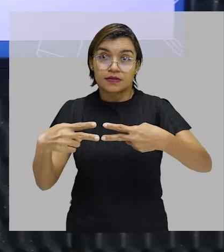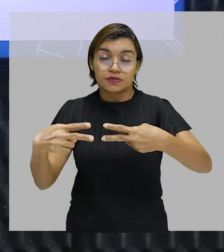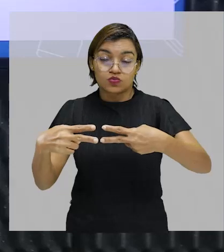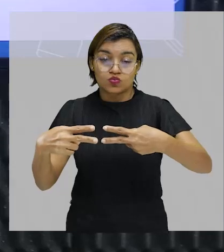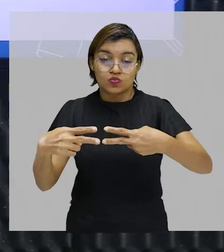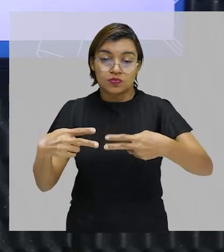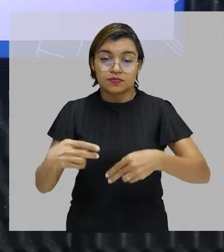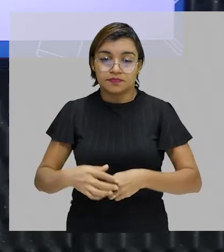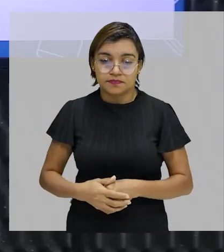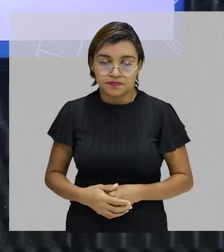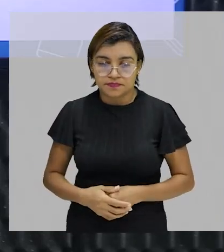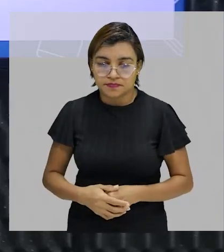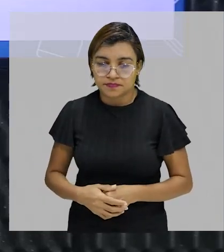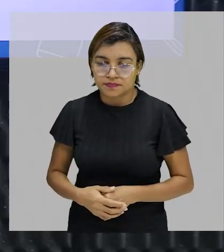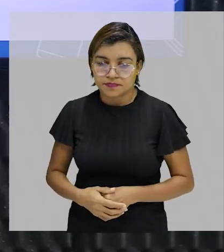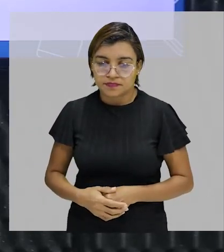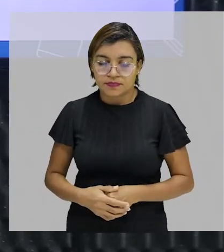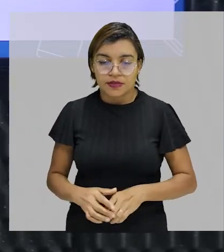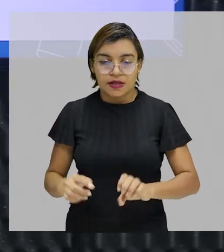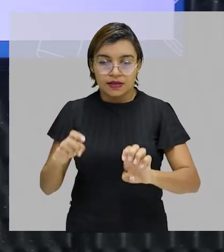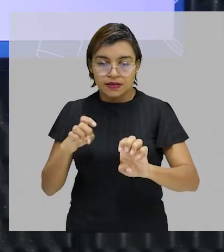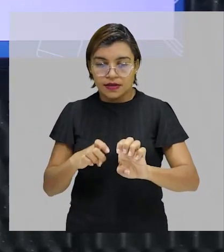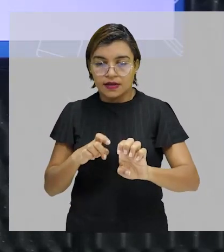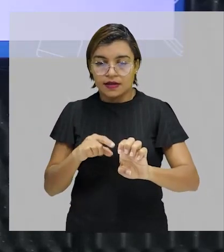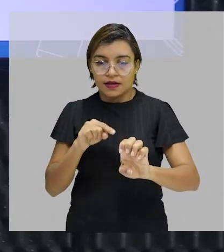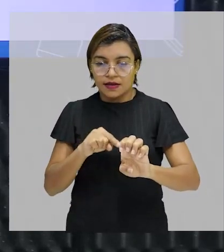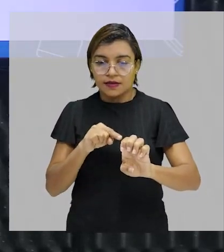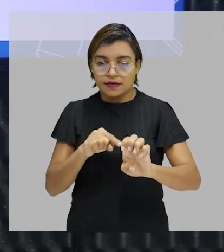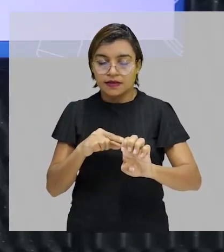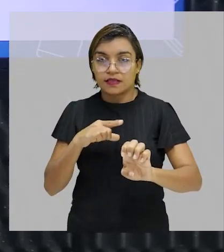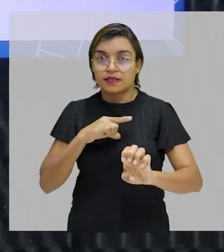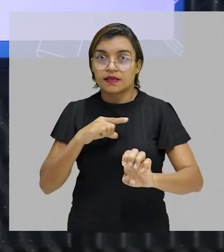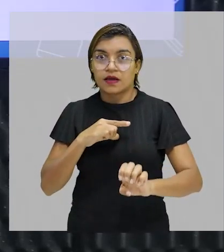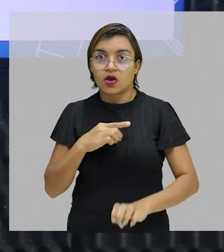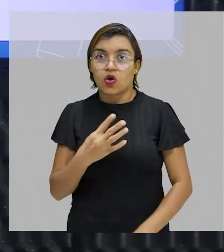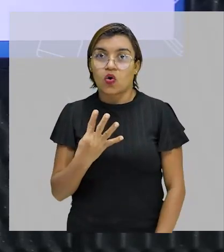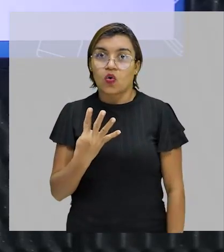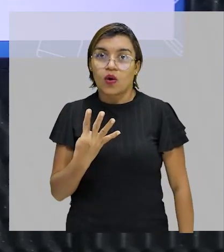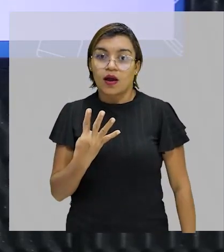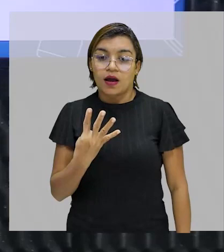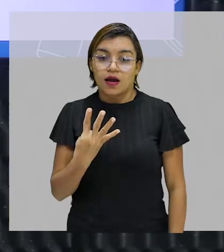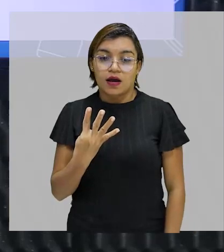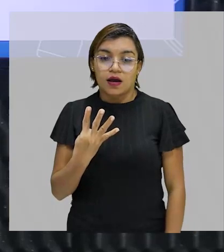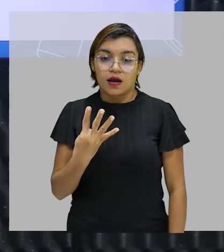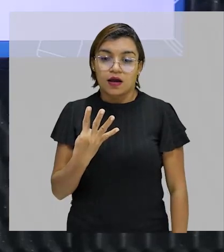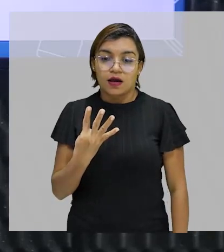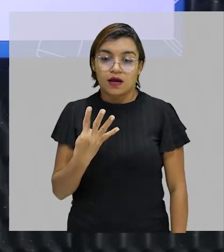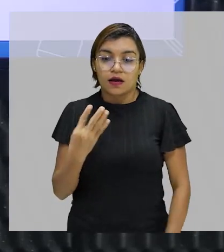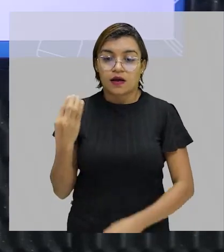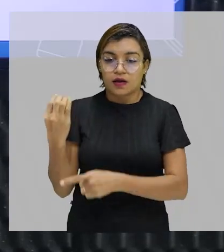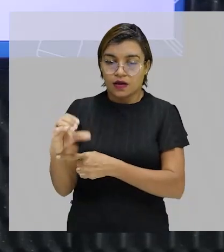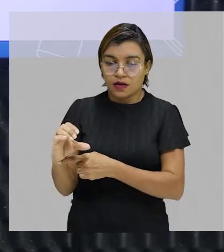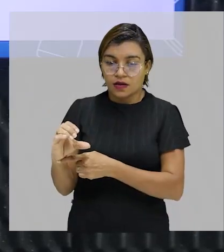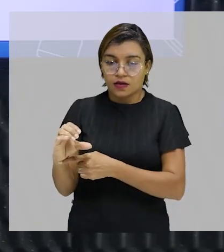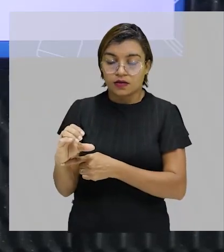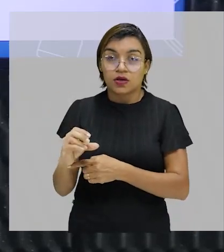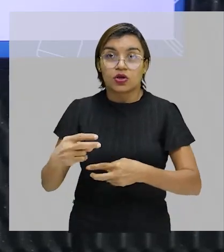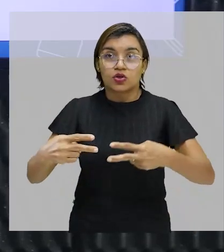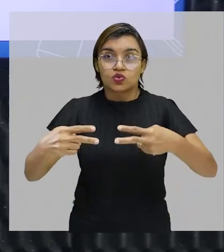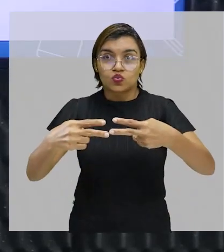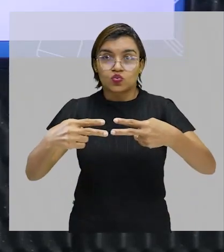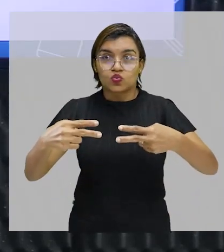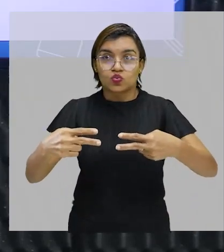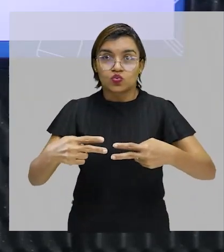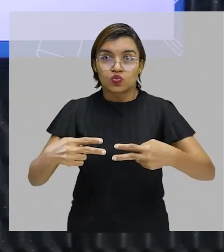letra E, olha só, 1, 2, 3, 4. Também nós temos duas ligações